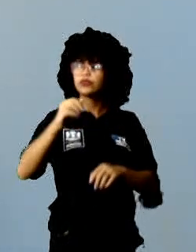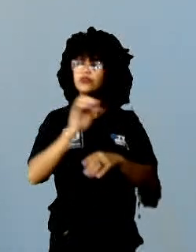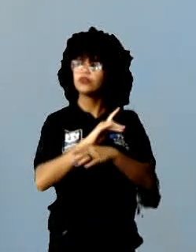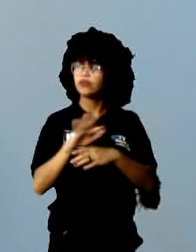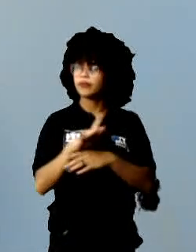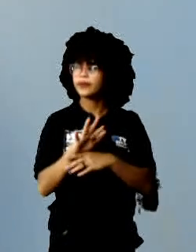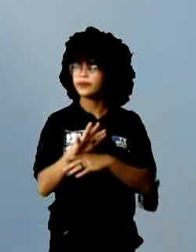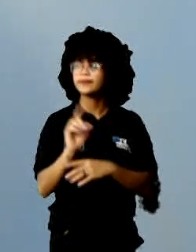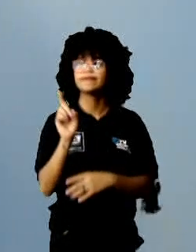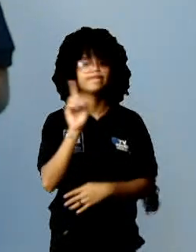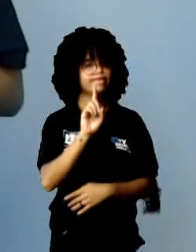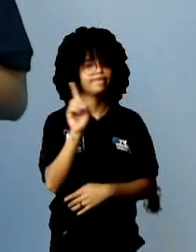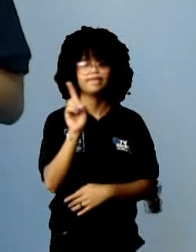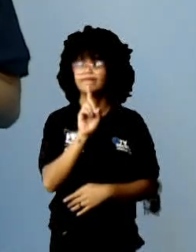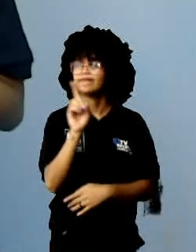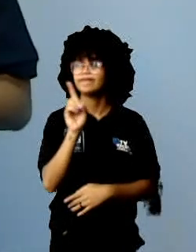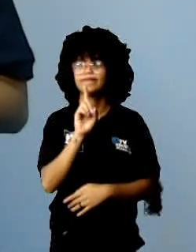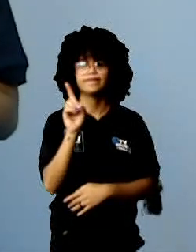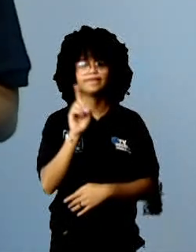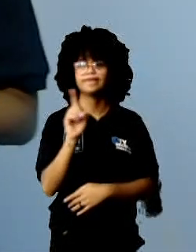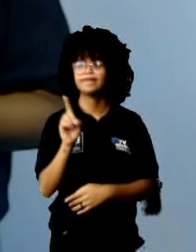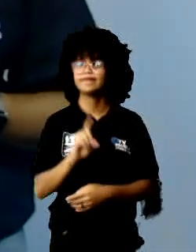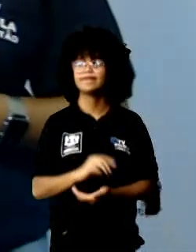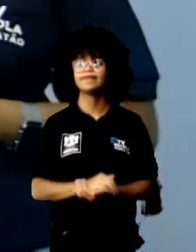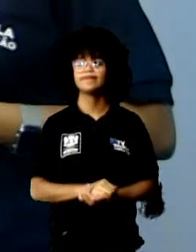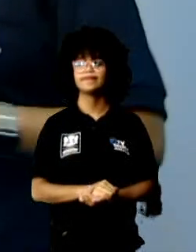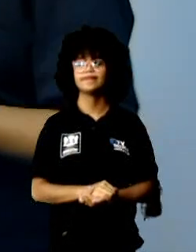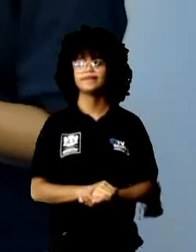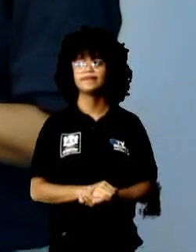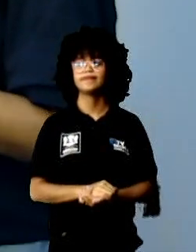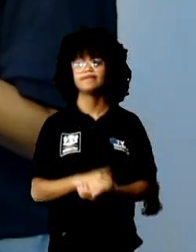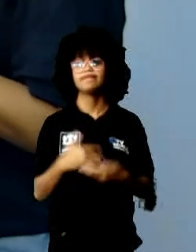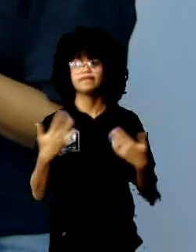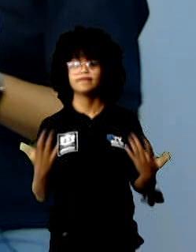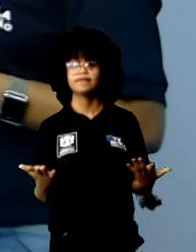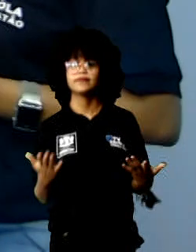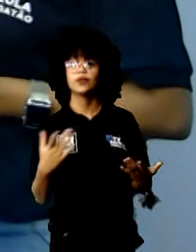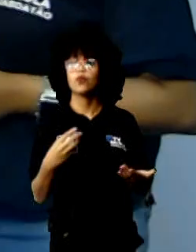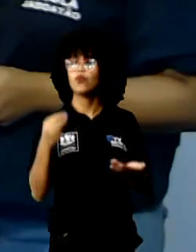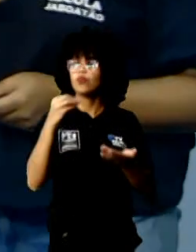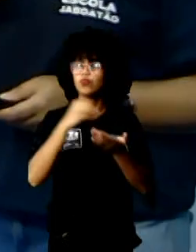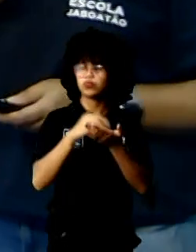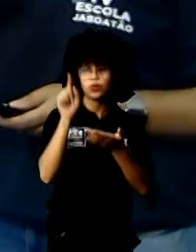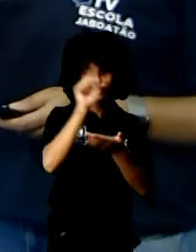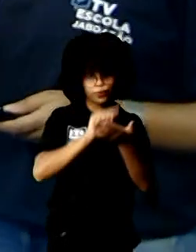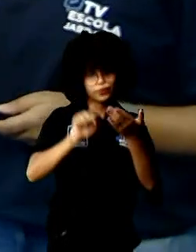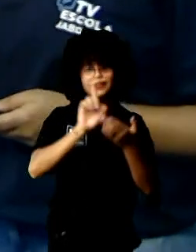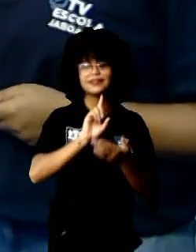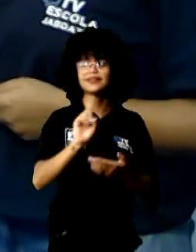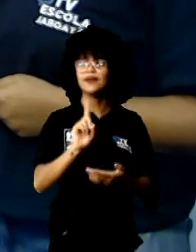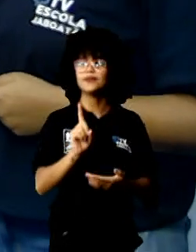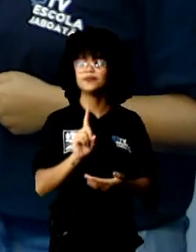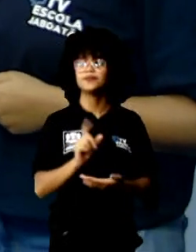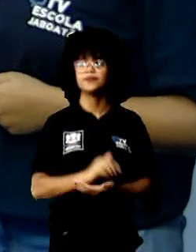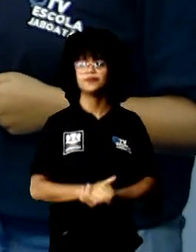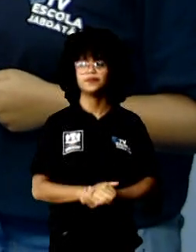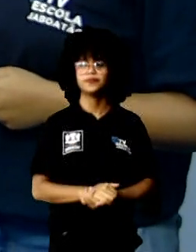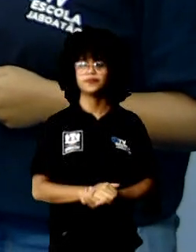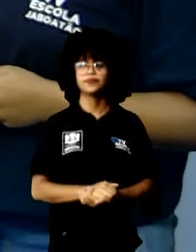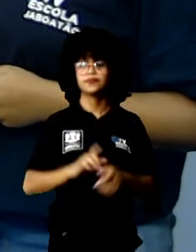alfabeto não não faz parte do alfabeto então eu não vou circular ele tá certo